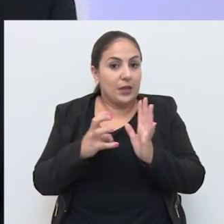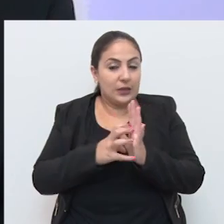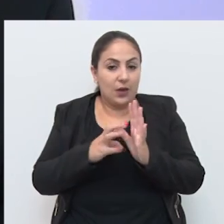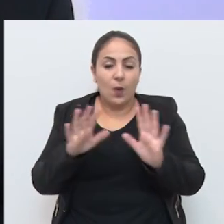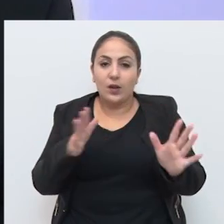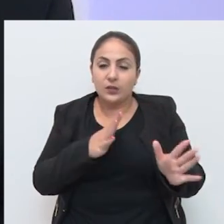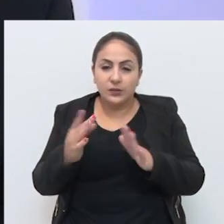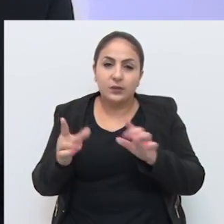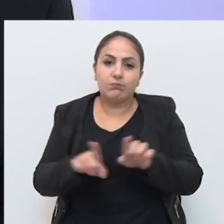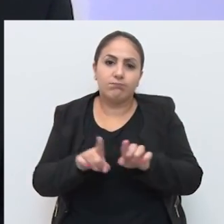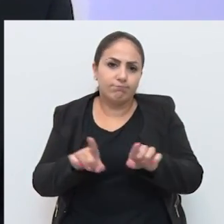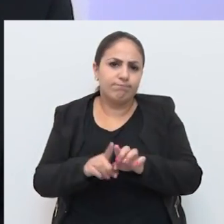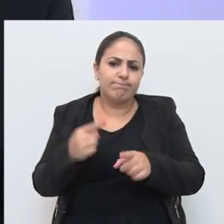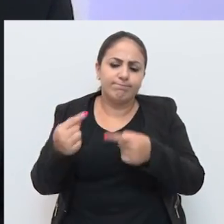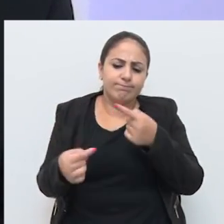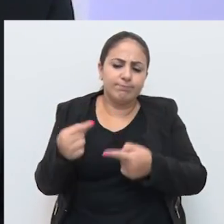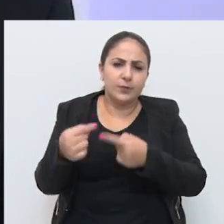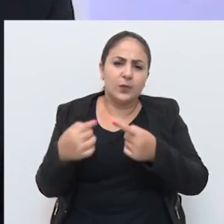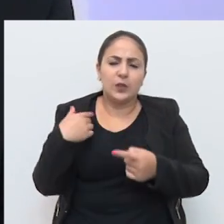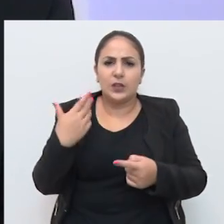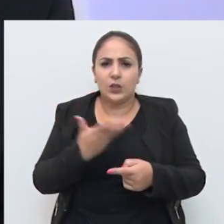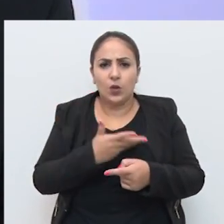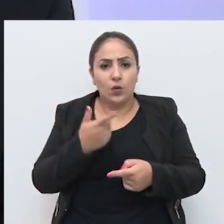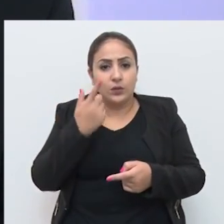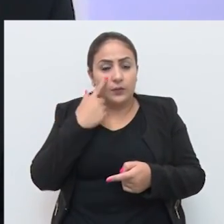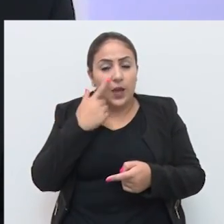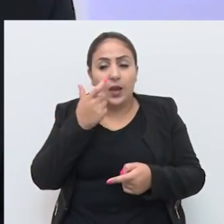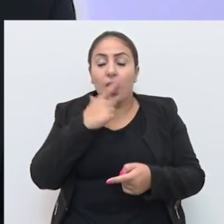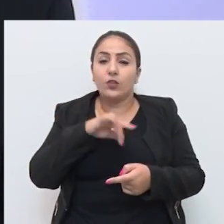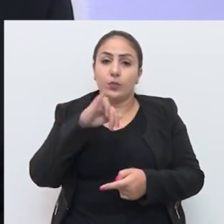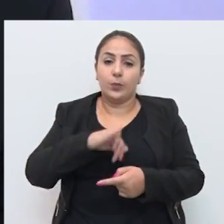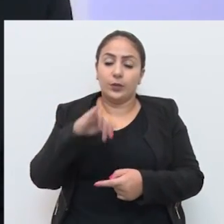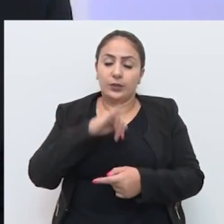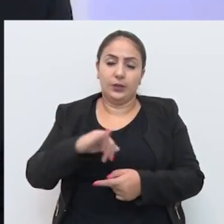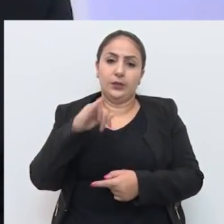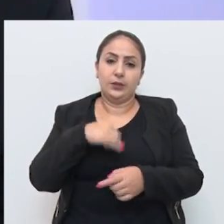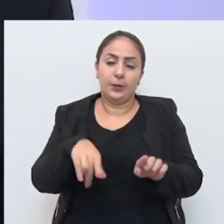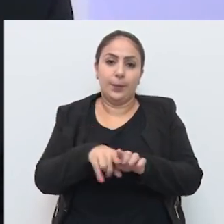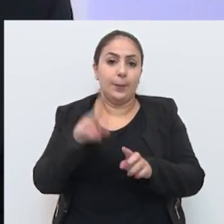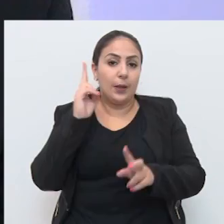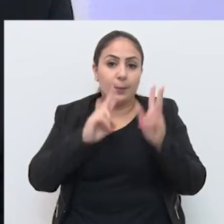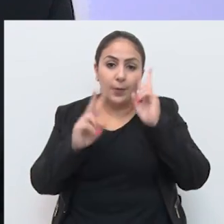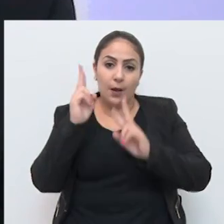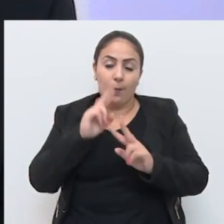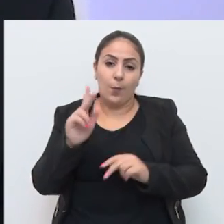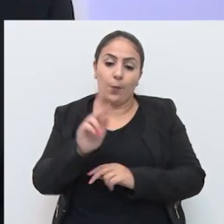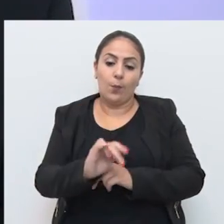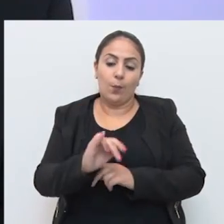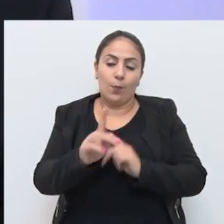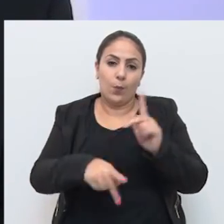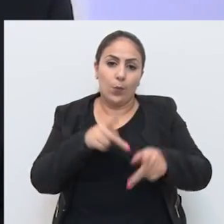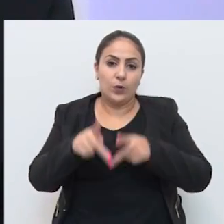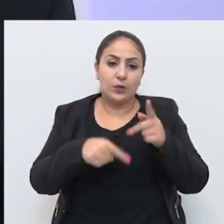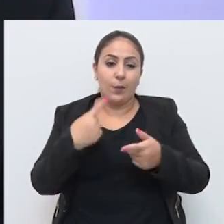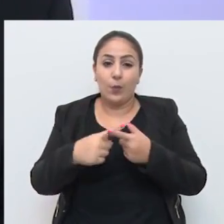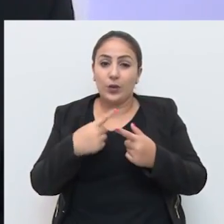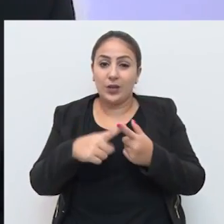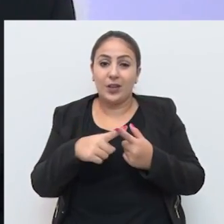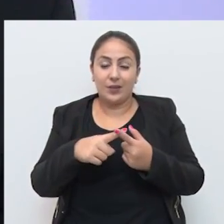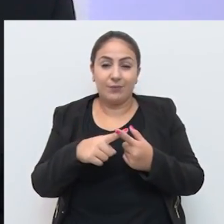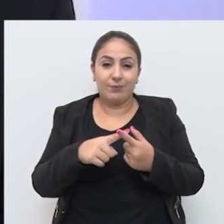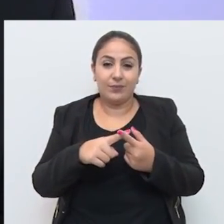disso, tem algumas repercussões que a gente julga importante lembrar a população, porque os